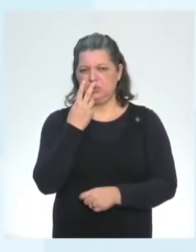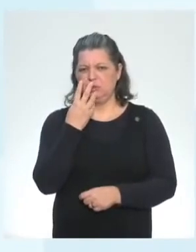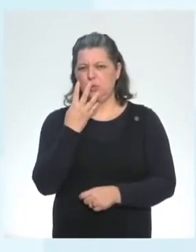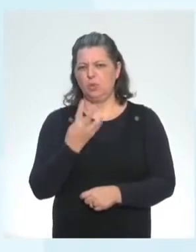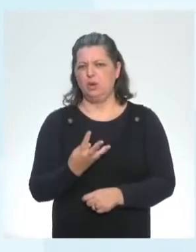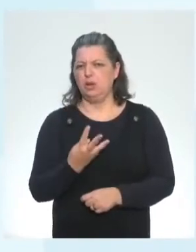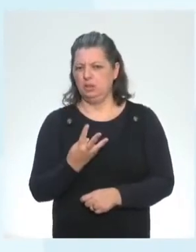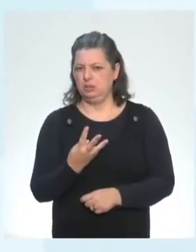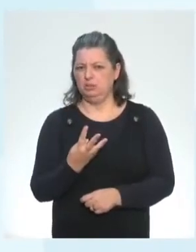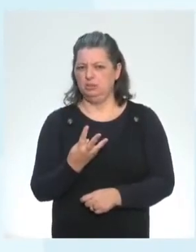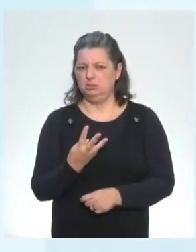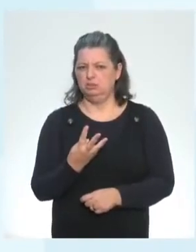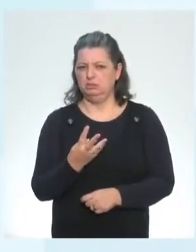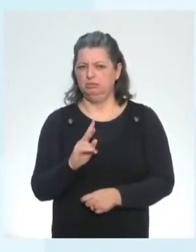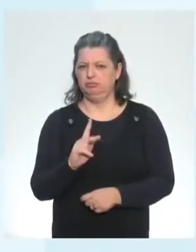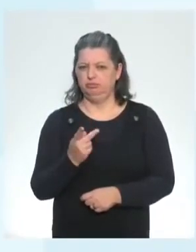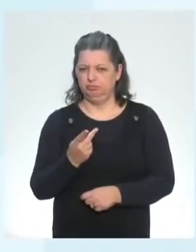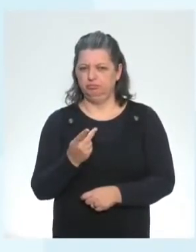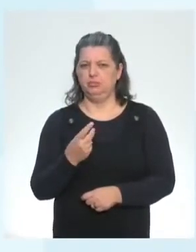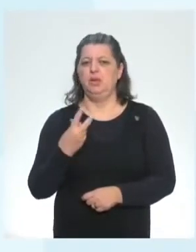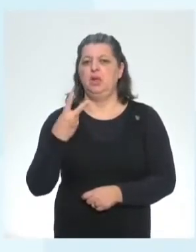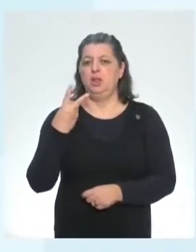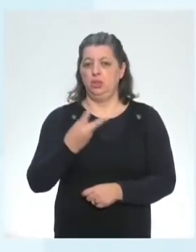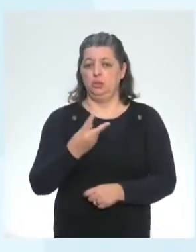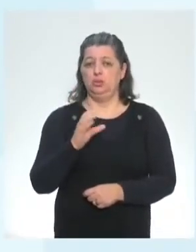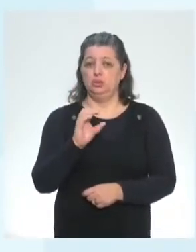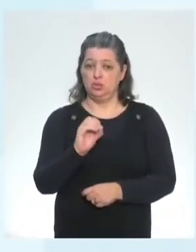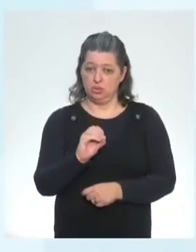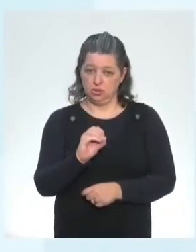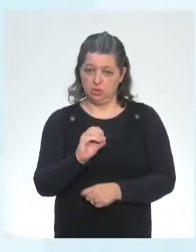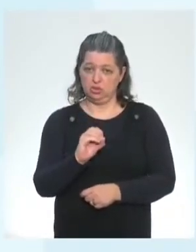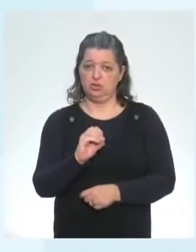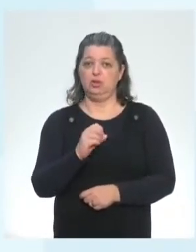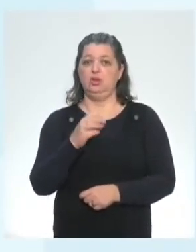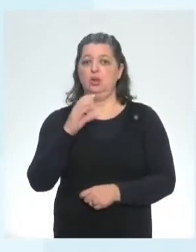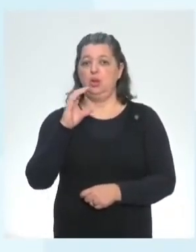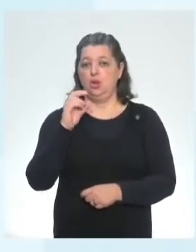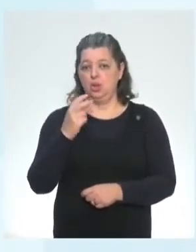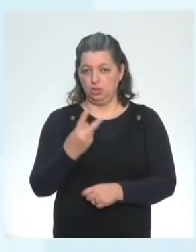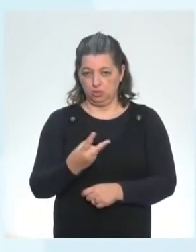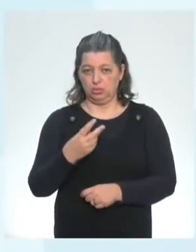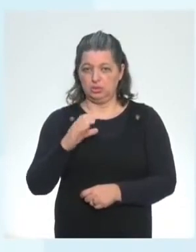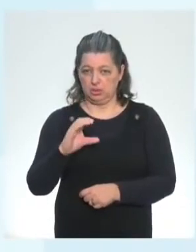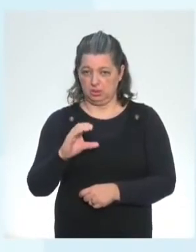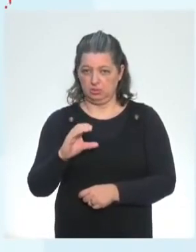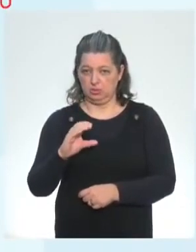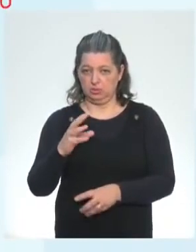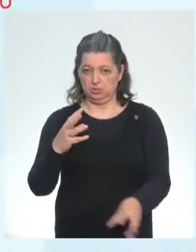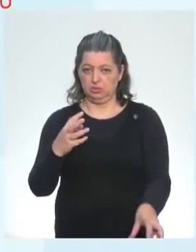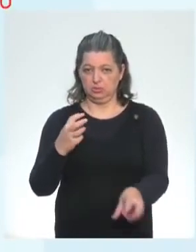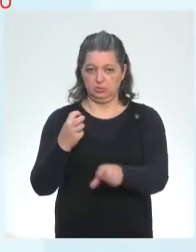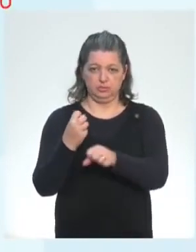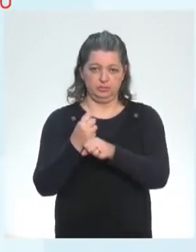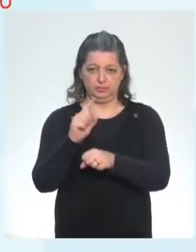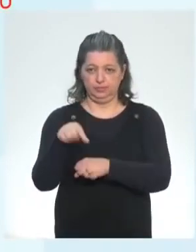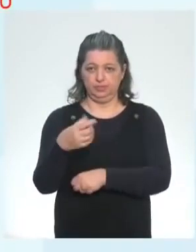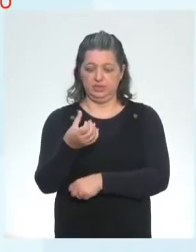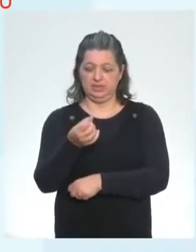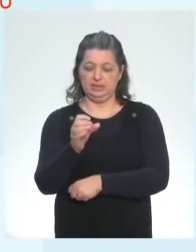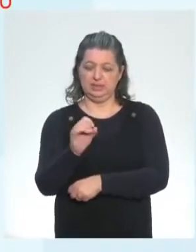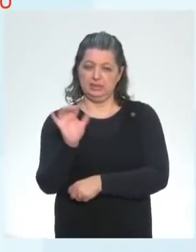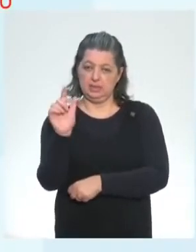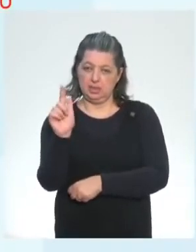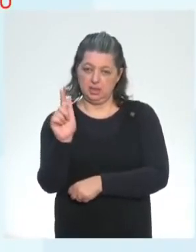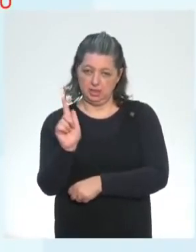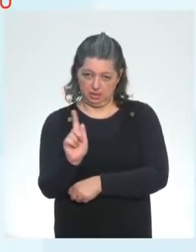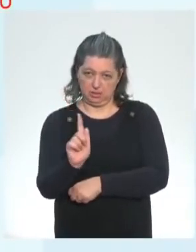hidrogênios, 2 oxigênios e 2 carbonos. Tudo isso dá 60. E daí eu faço a